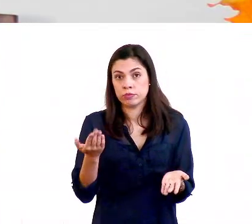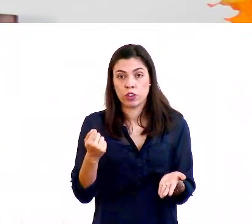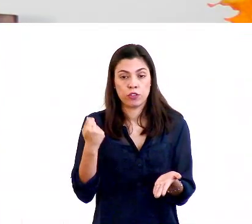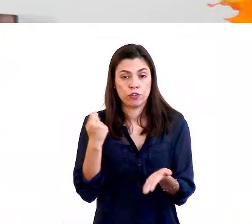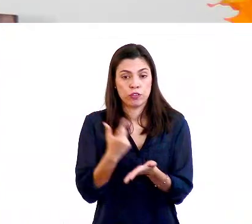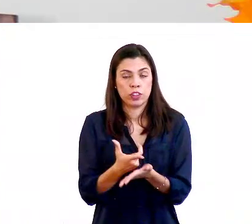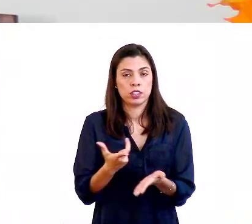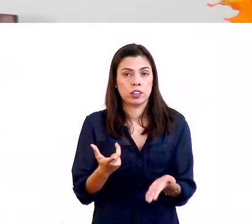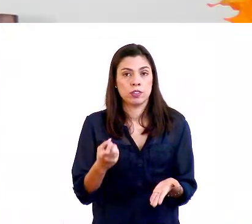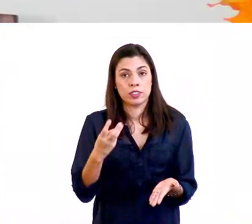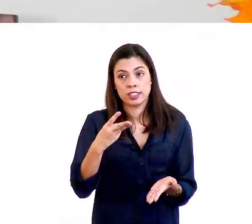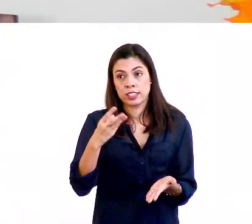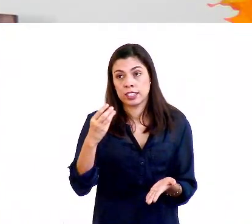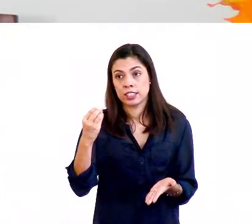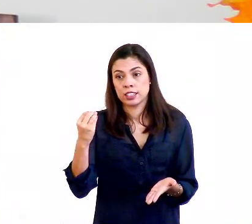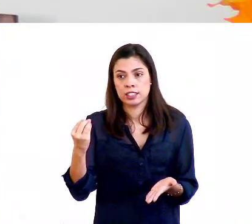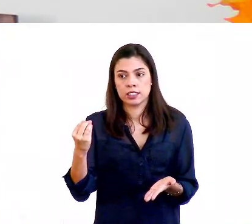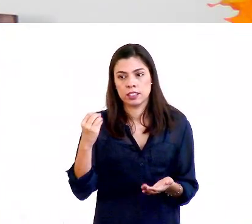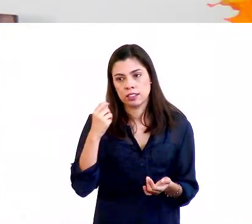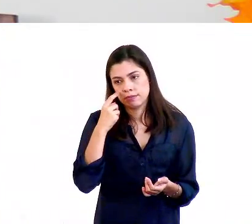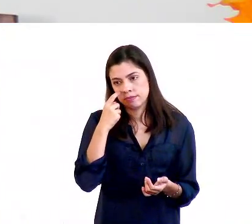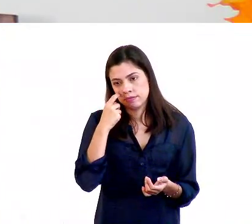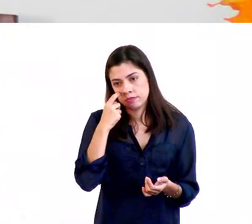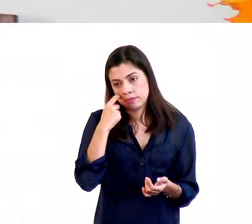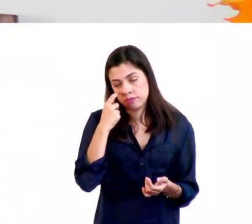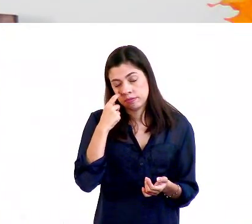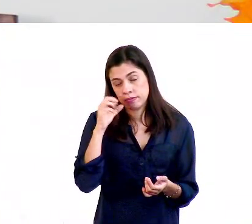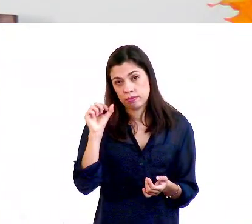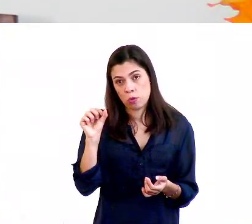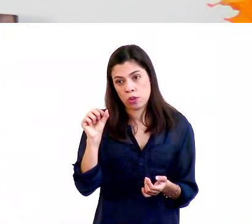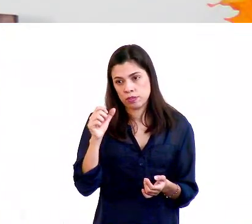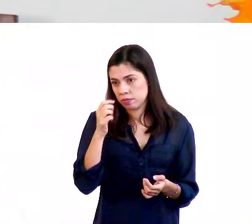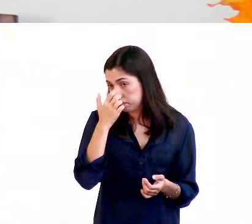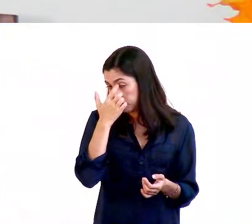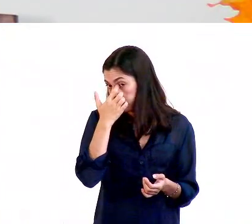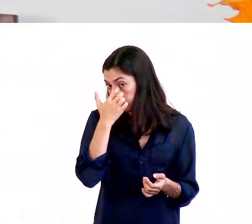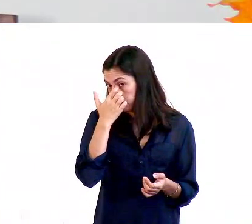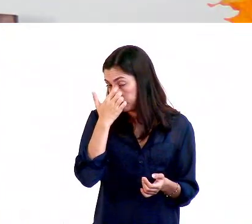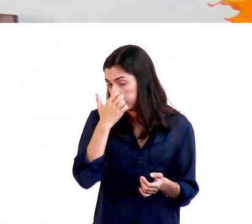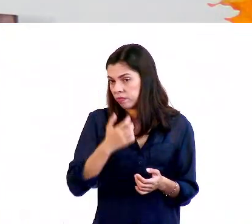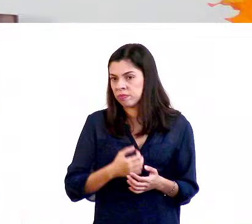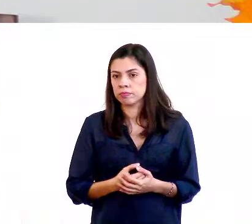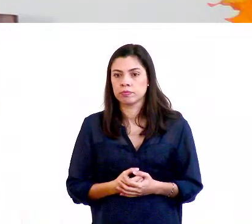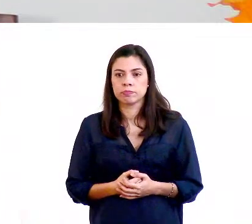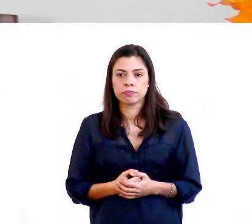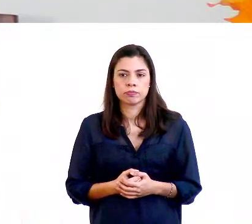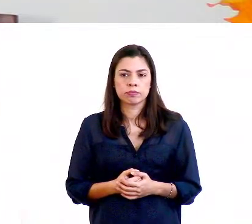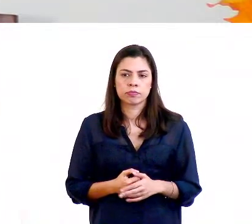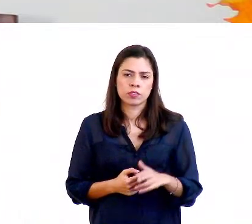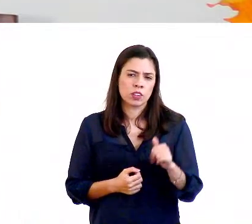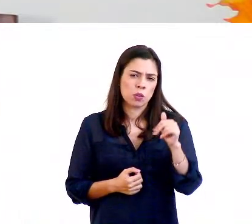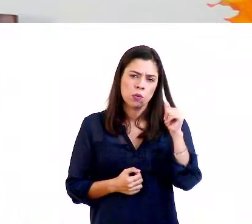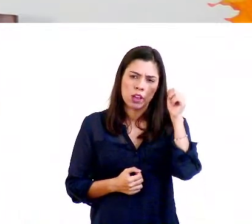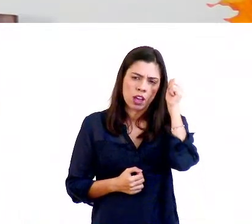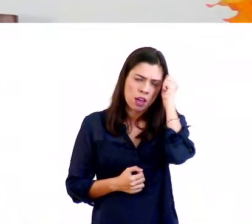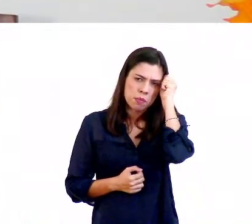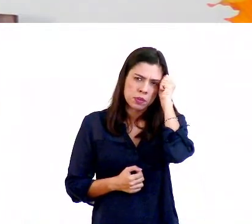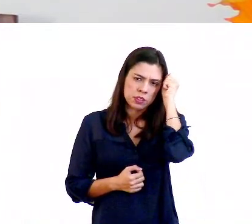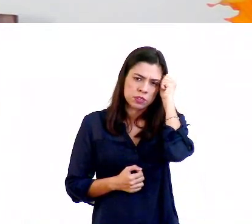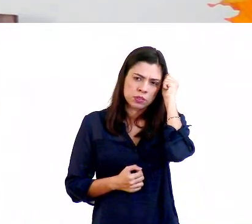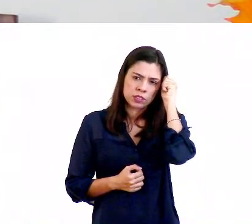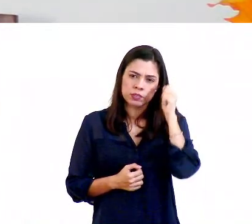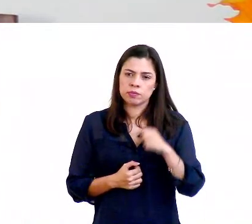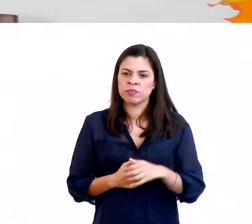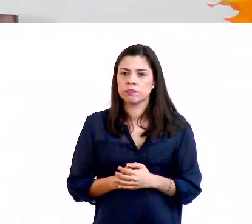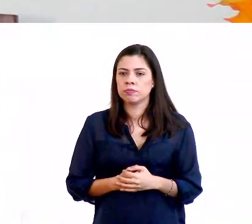E se desesperou depois ao ponto de se matar. Não por arrependimento verdadeiro, mas por puro e simples